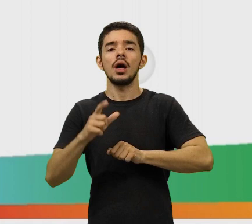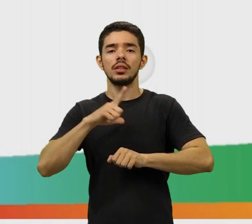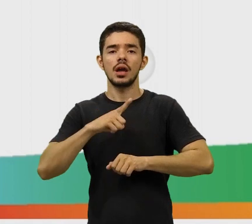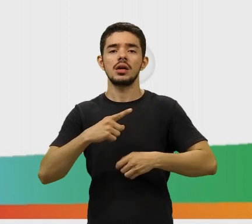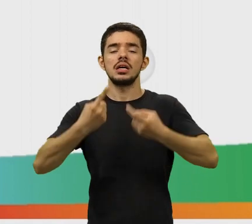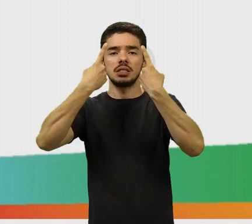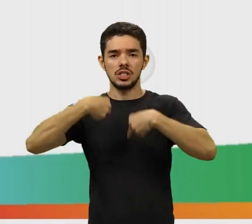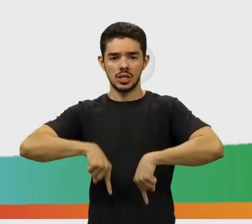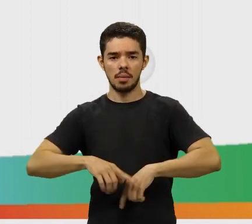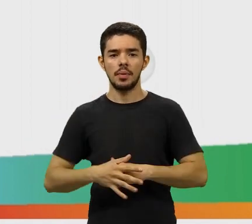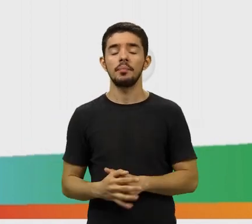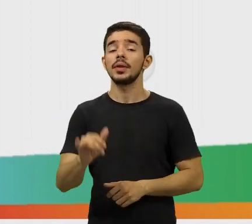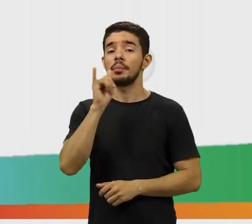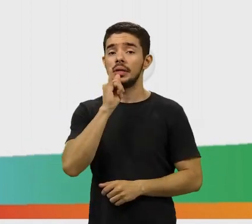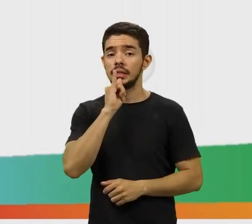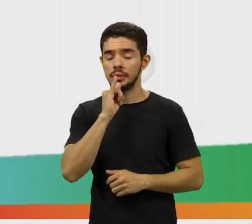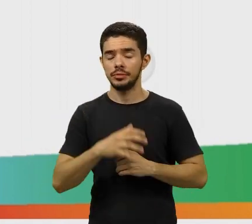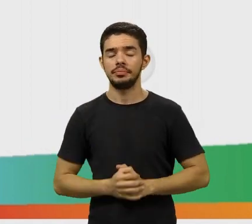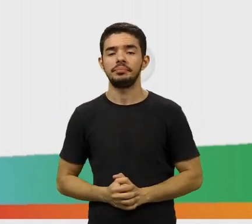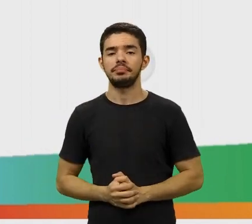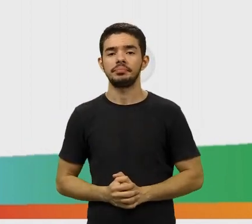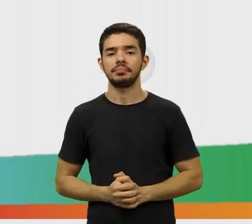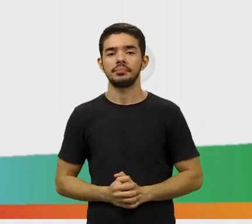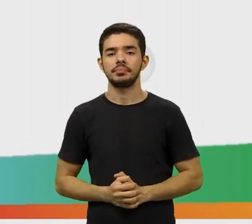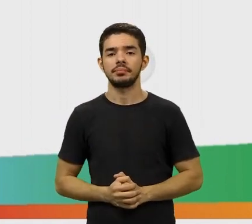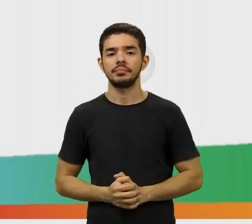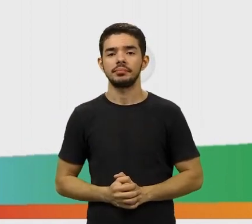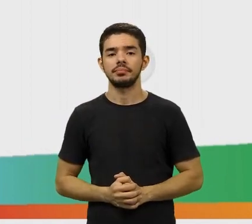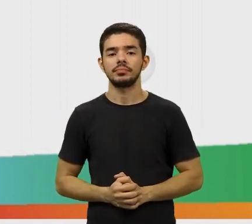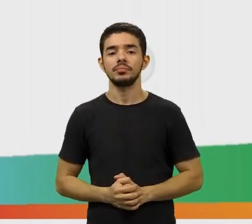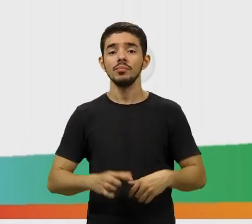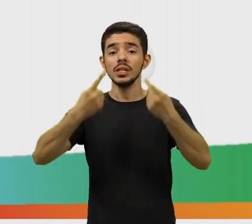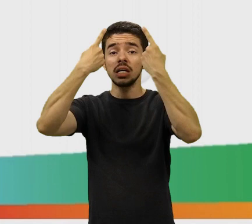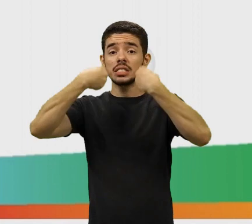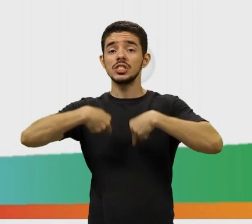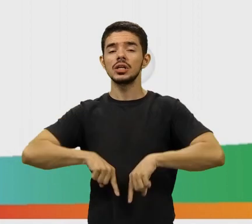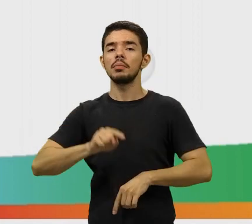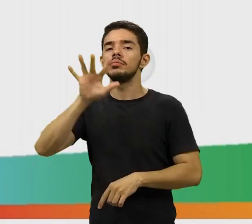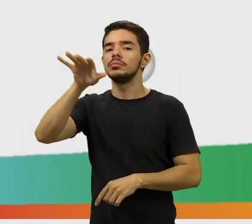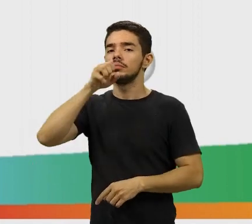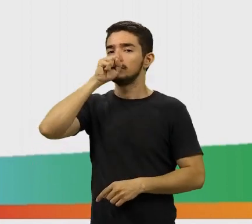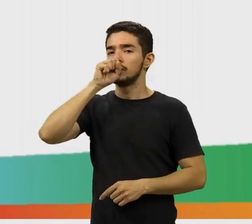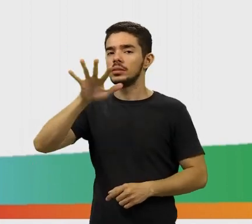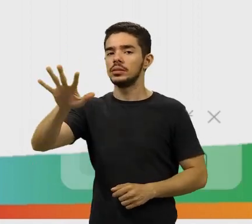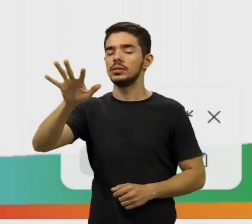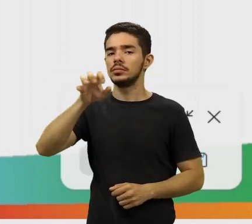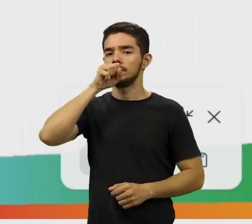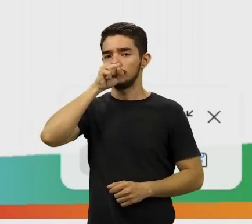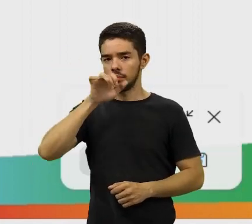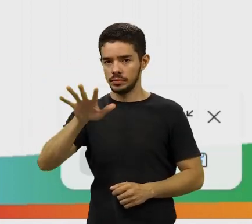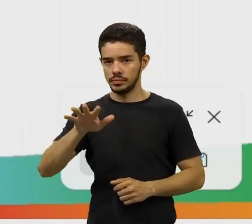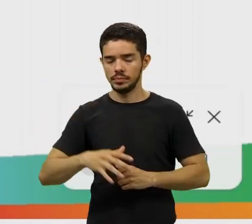temos aqui o sistema, vamos ver aqui, o sistema respiratório.